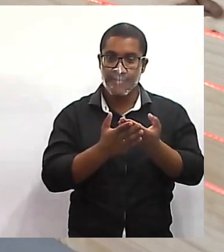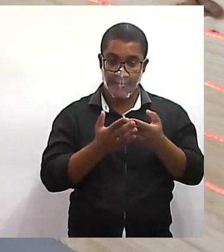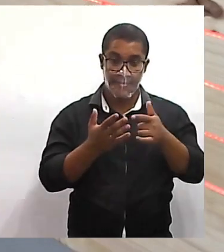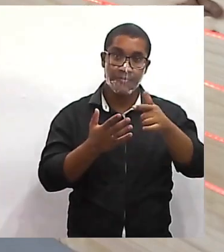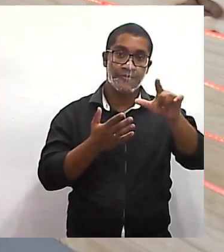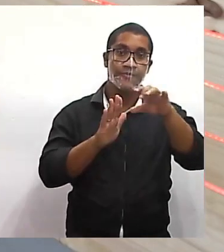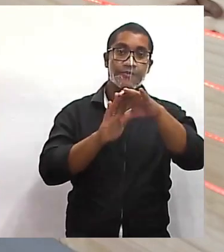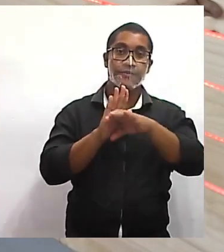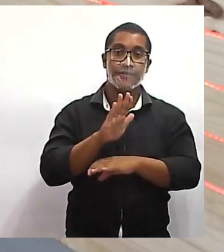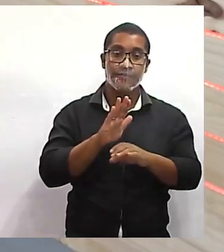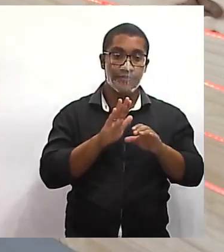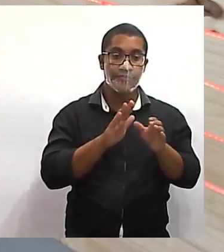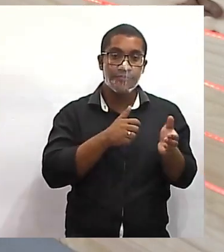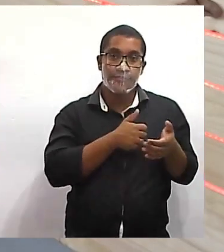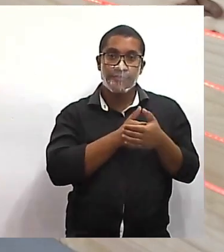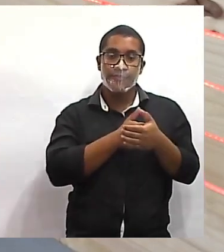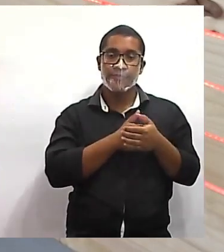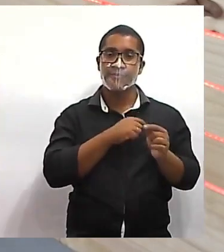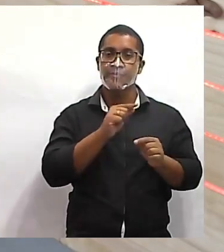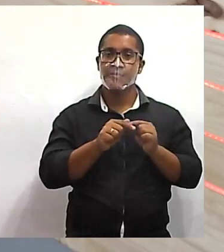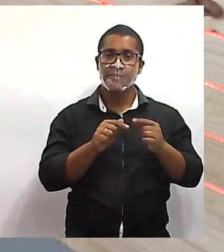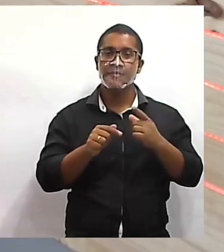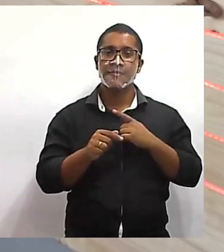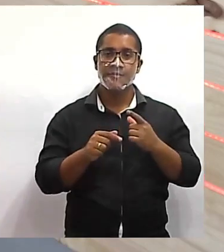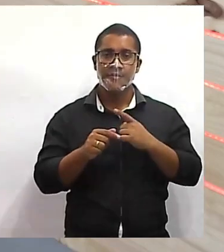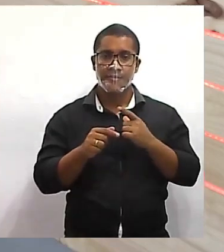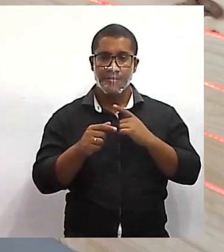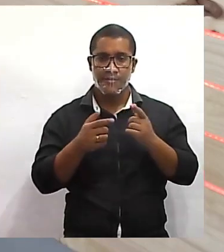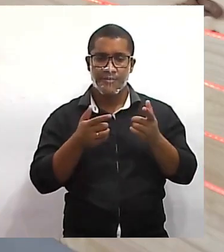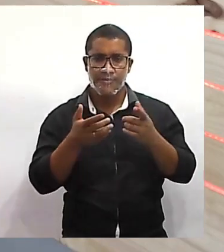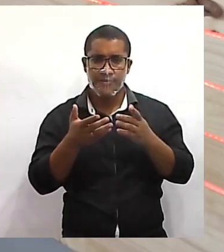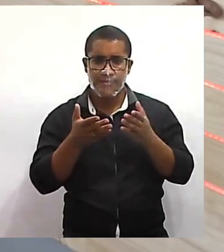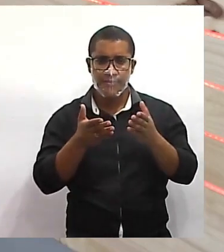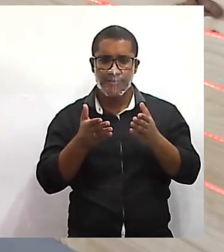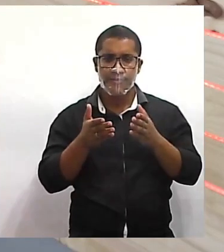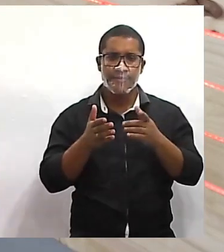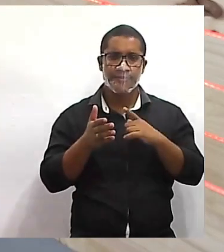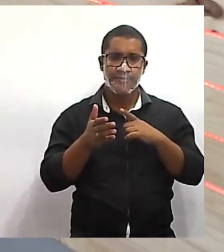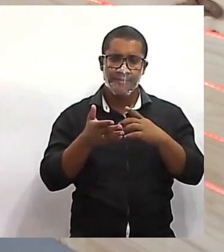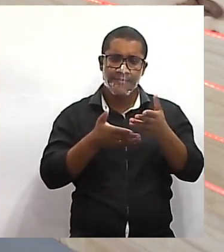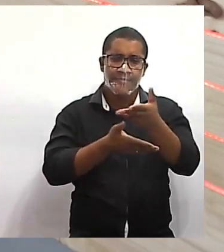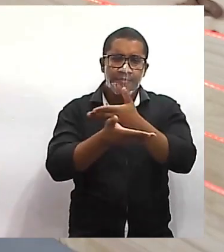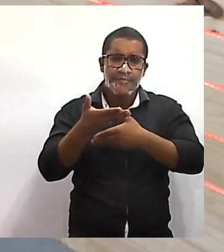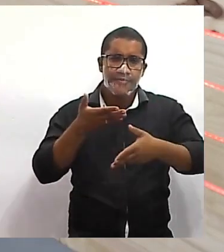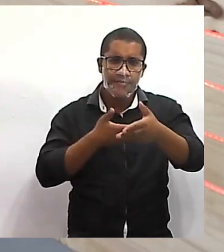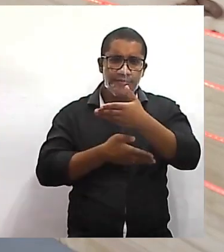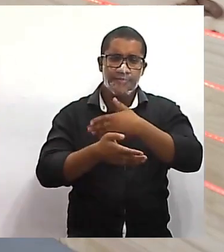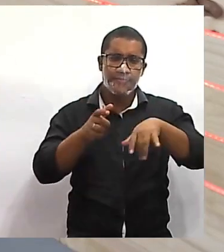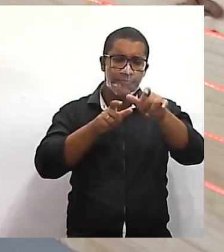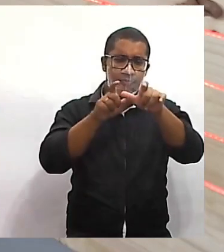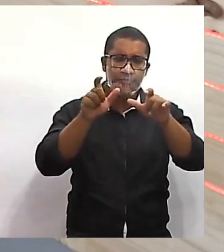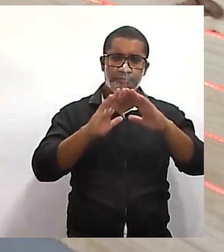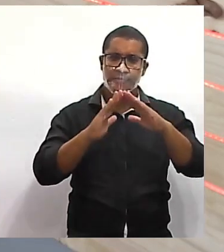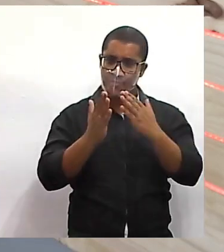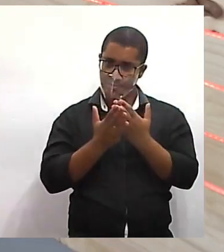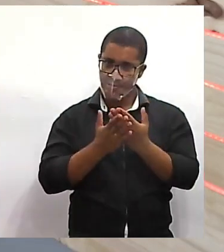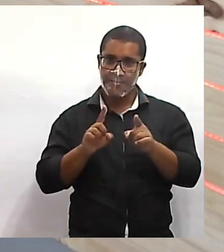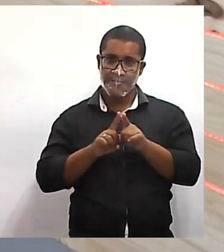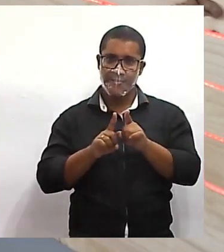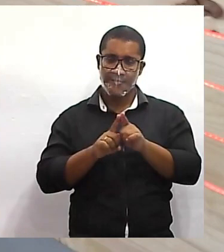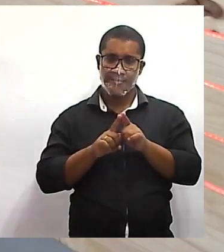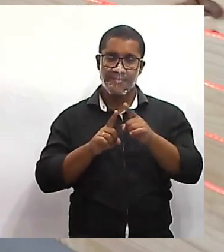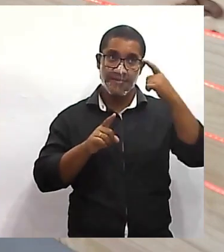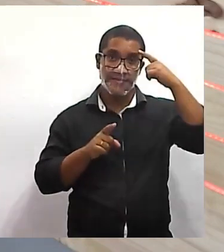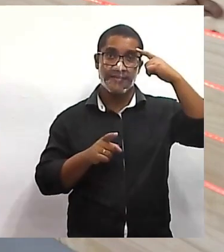Isso. Que faz a intermediação entre as relações interpessoais da escola. E volta para